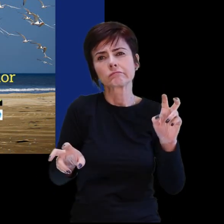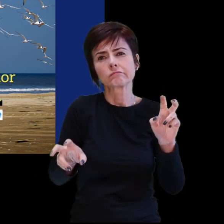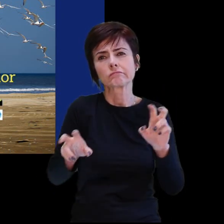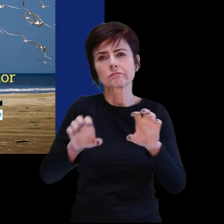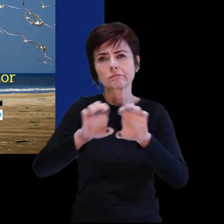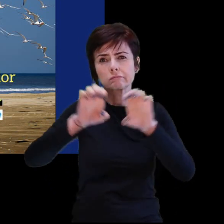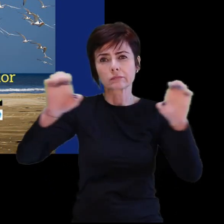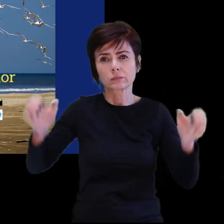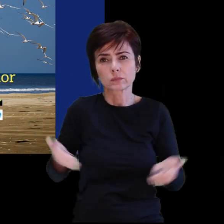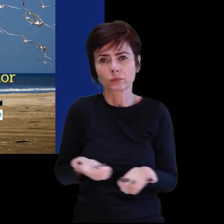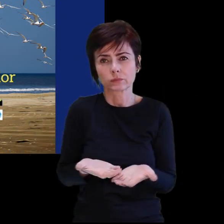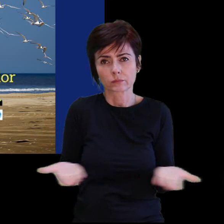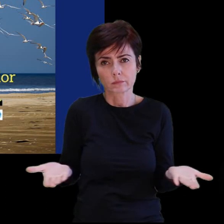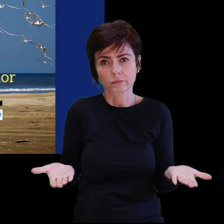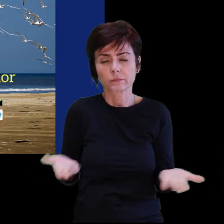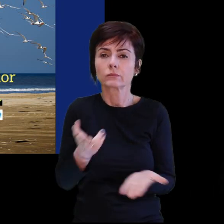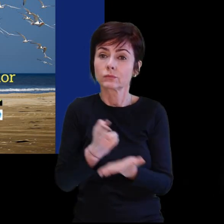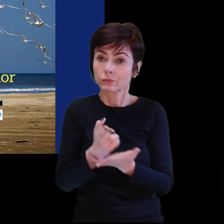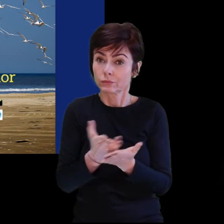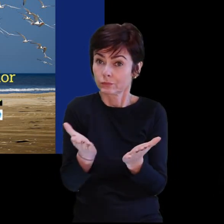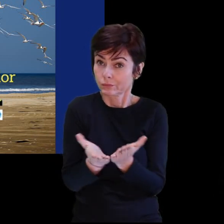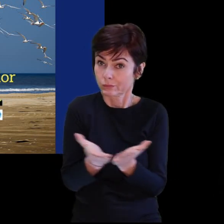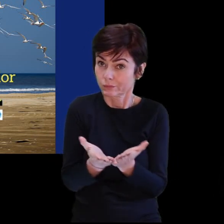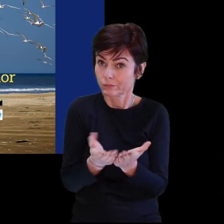nós falarmos de ecologia na próxima aula.